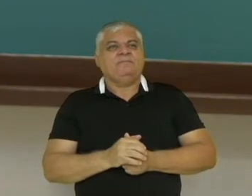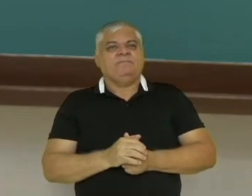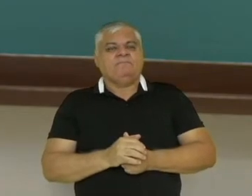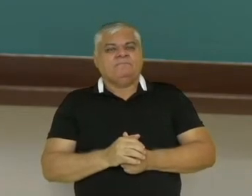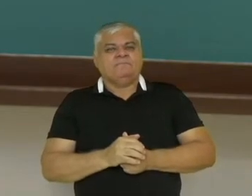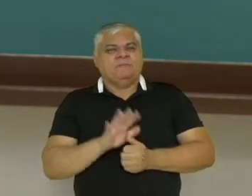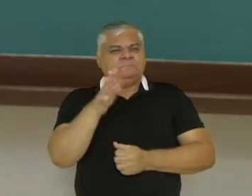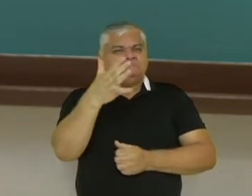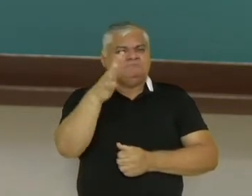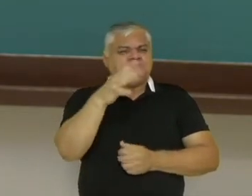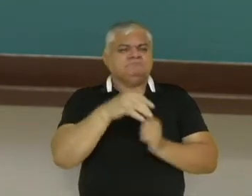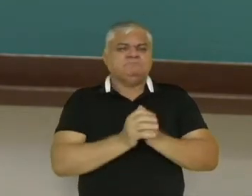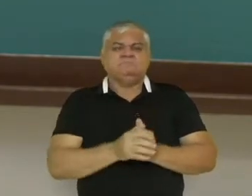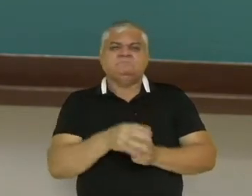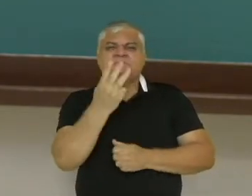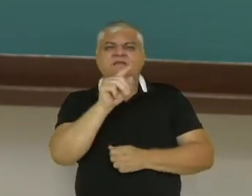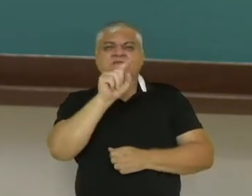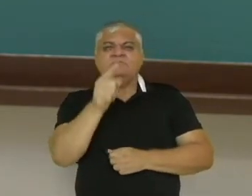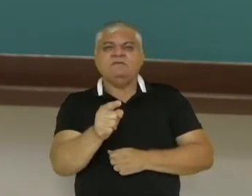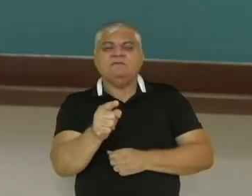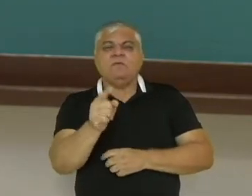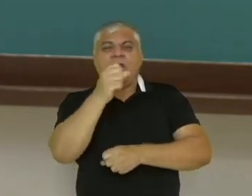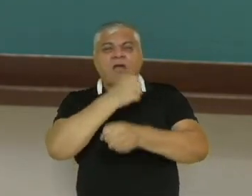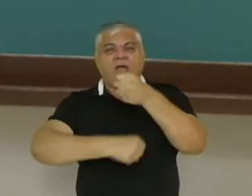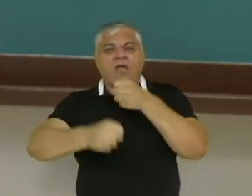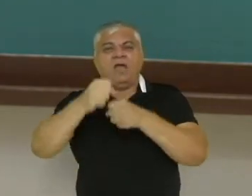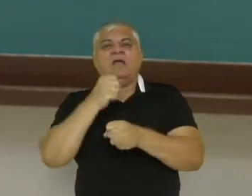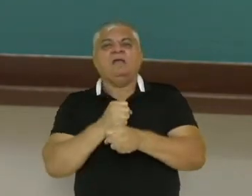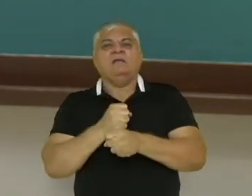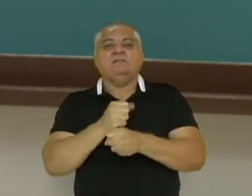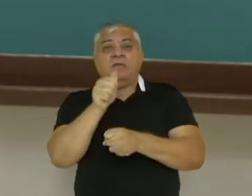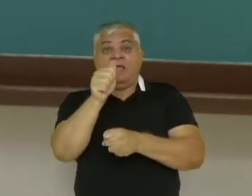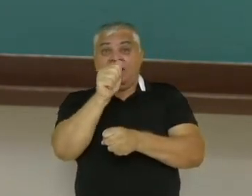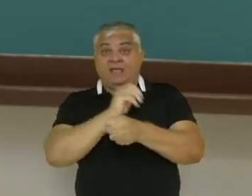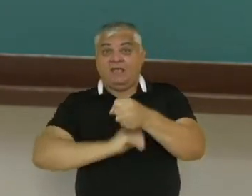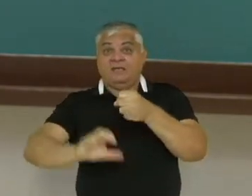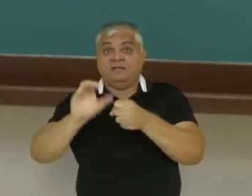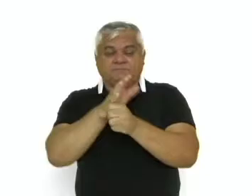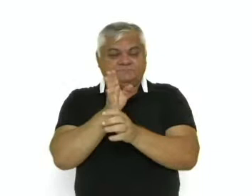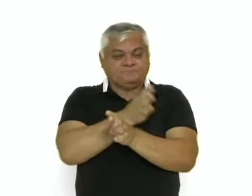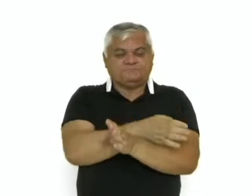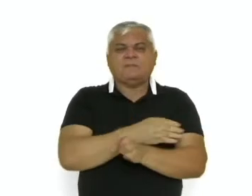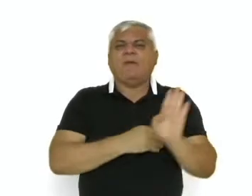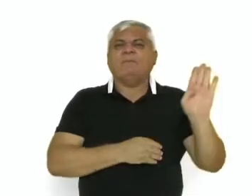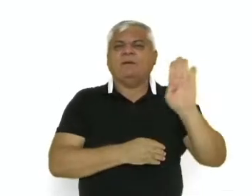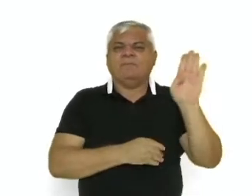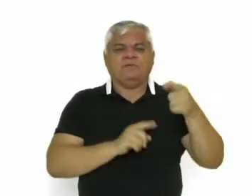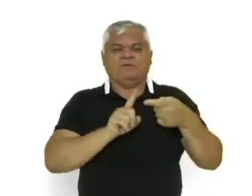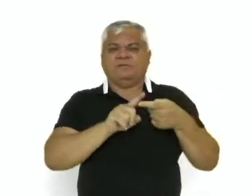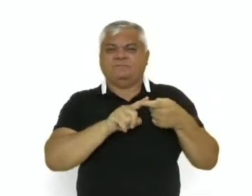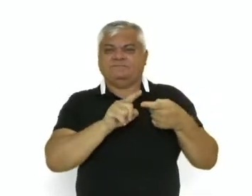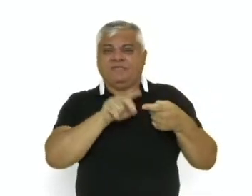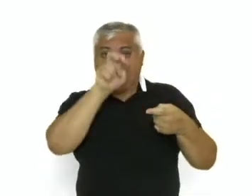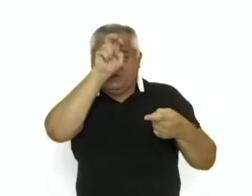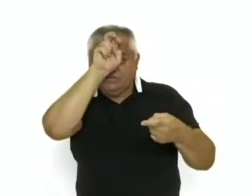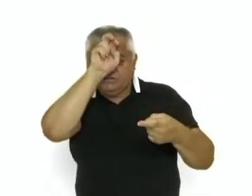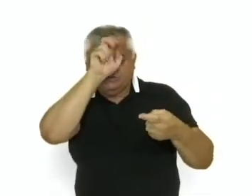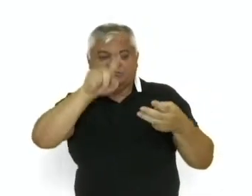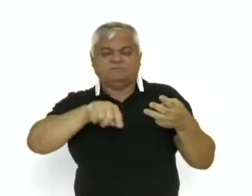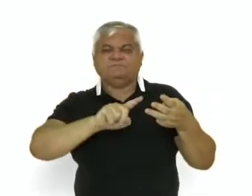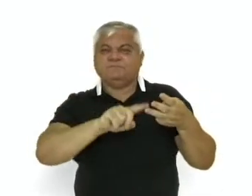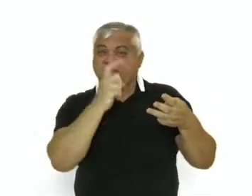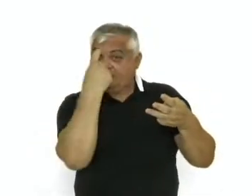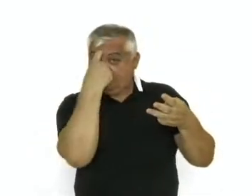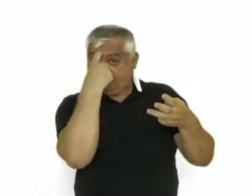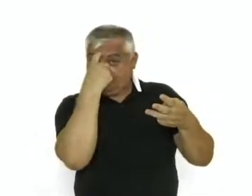Por volta de 3.000 anos antes de Cristo, a luta já existia na Babilônia, no Egito, na Índia e na China. Como é que a